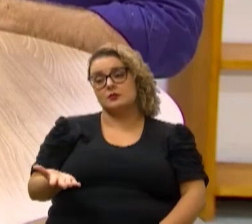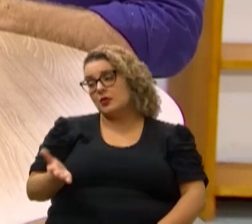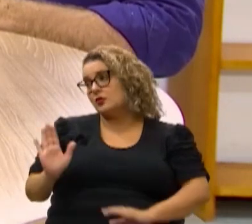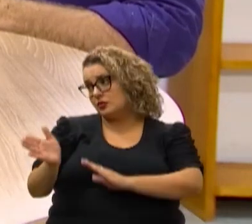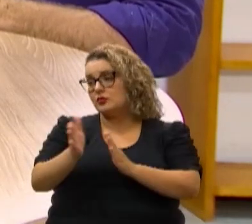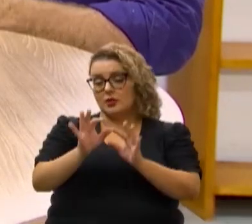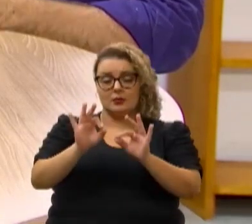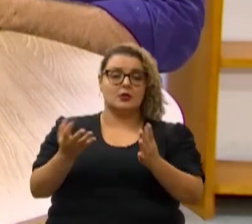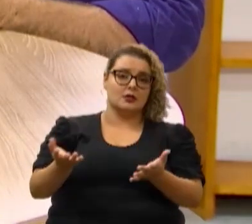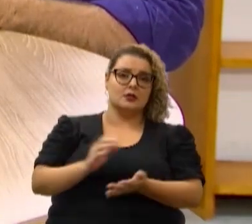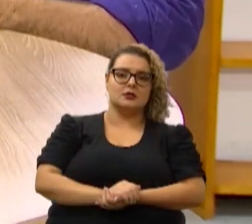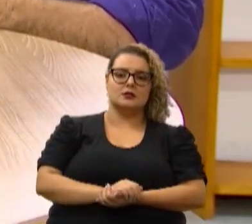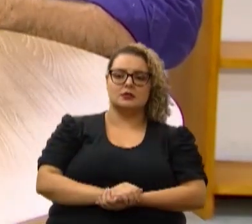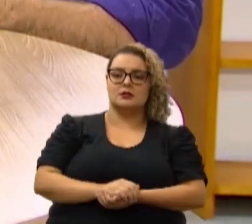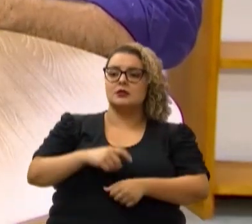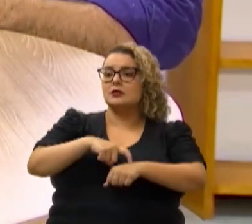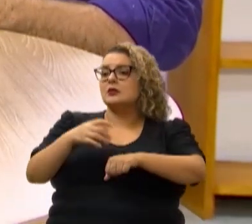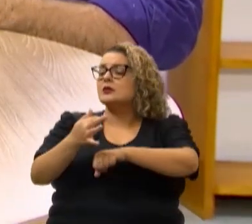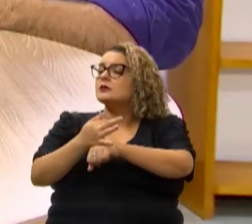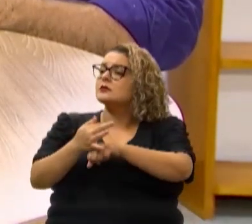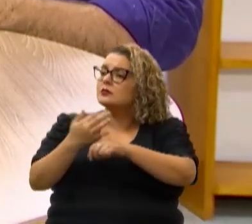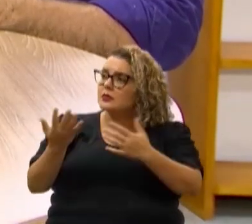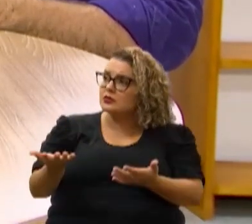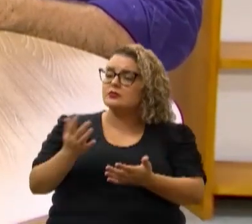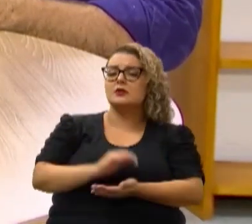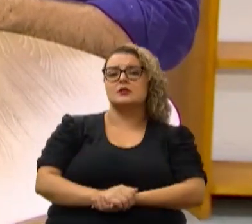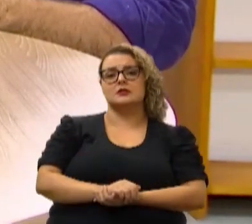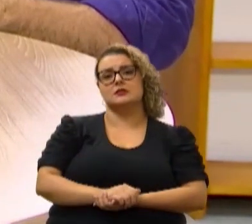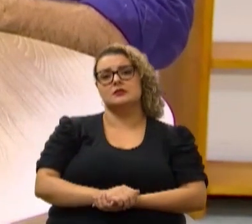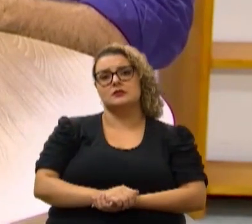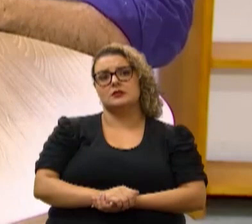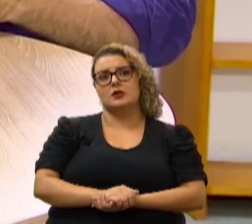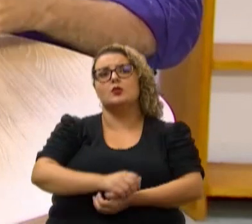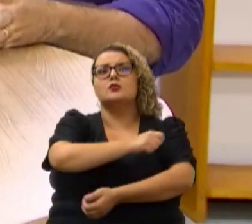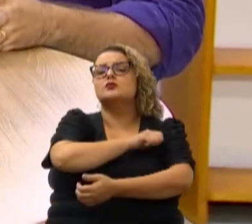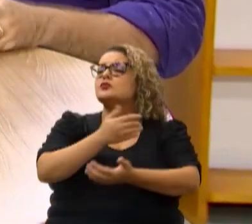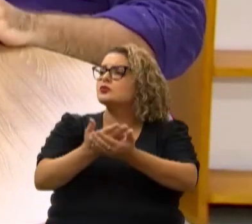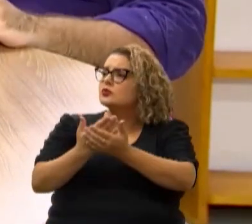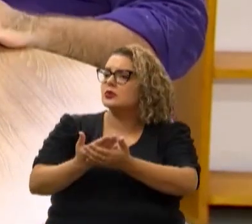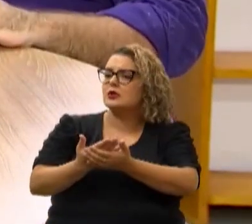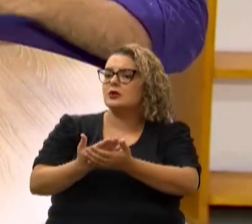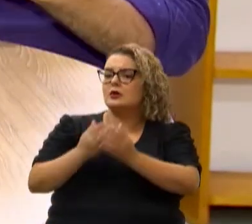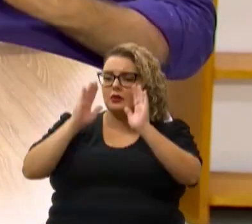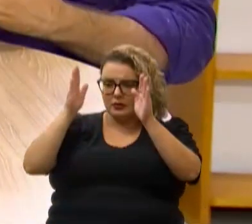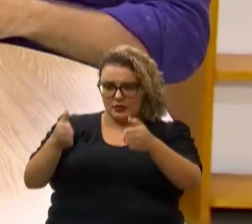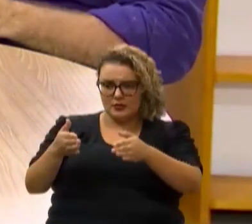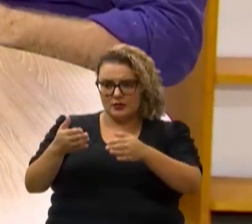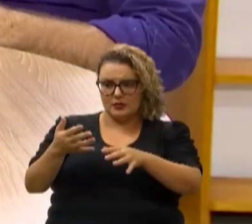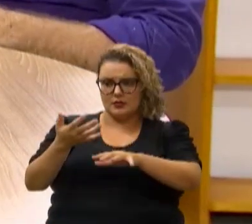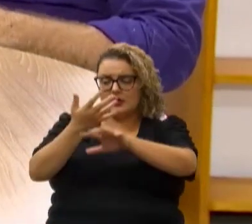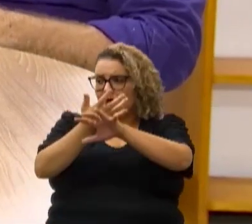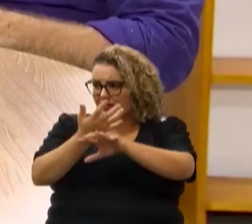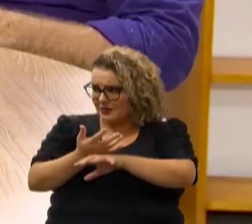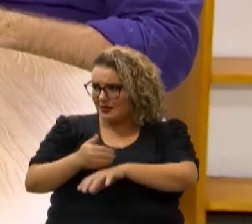está no caminho certo. E nesse período de férias, os estudantes devem estudar principalmente as matérias que